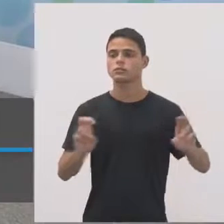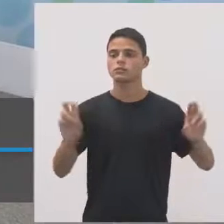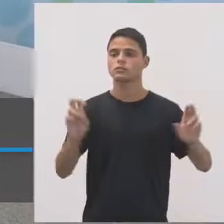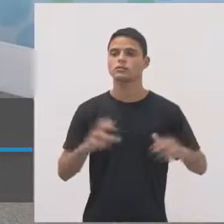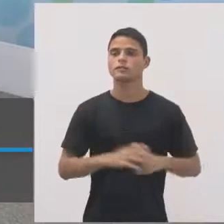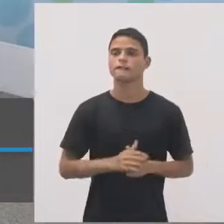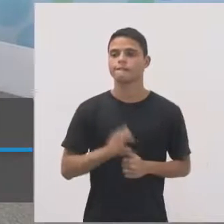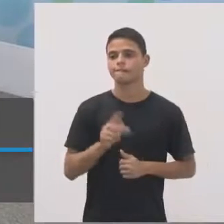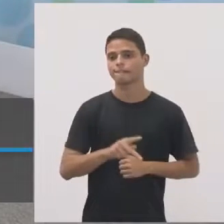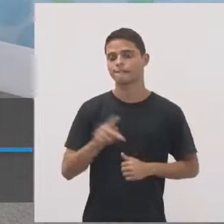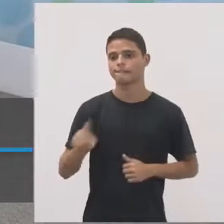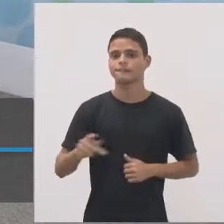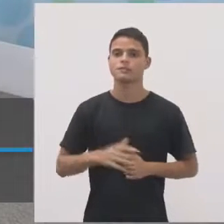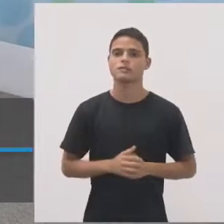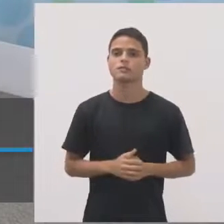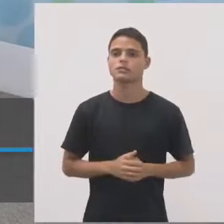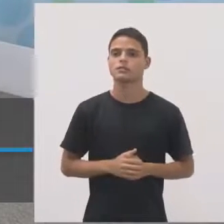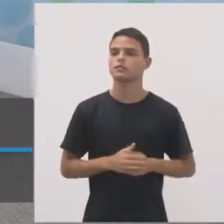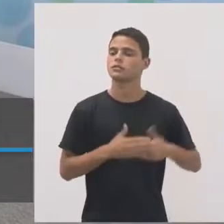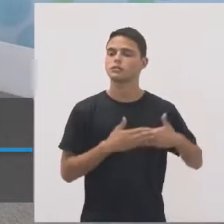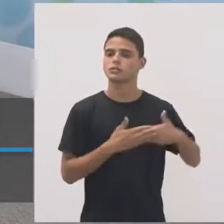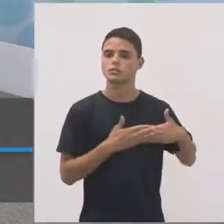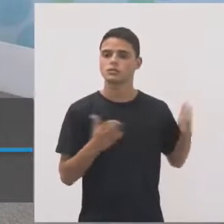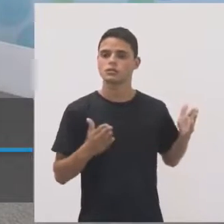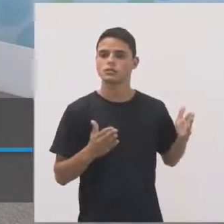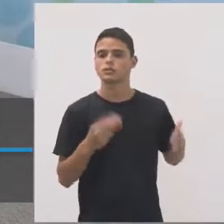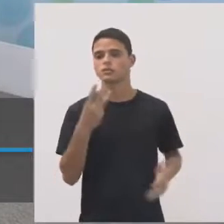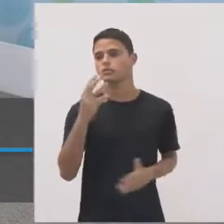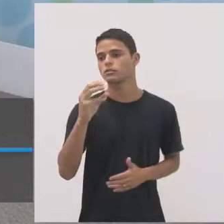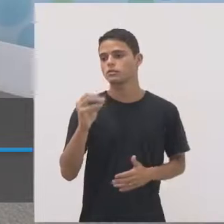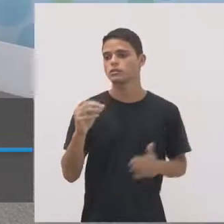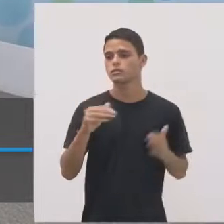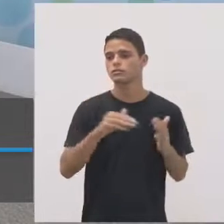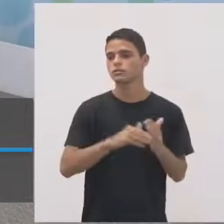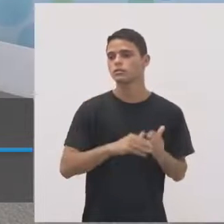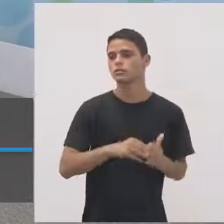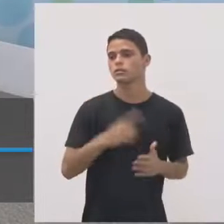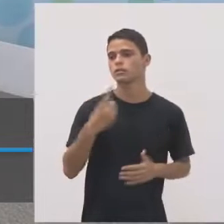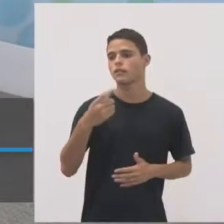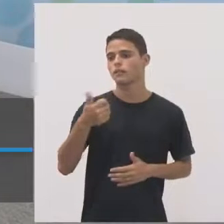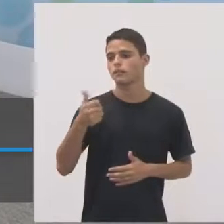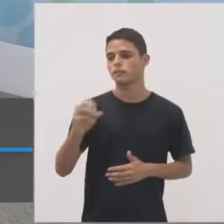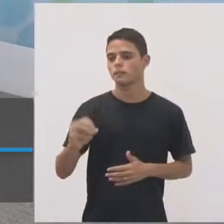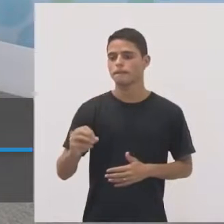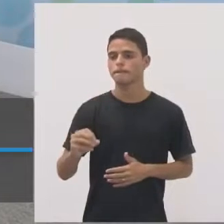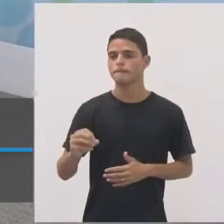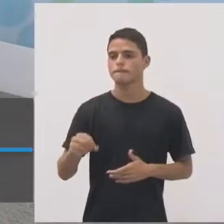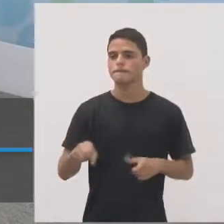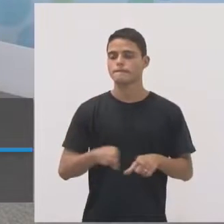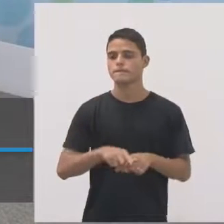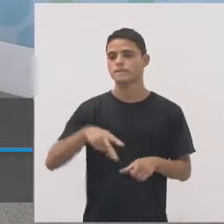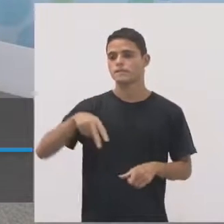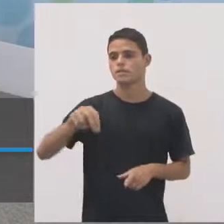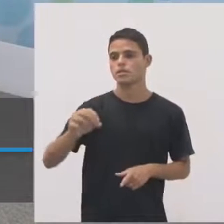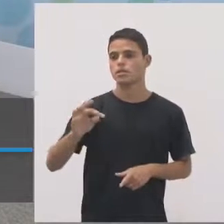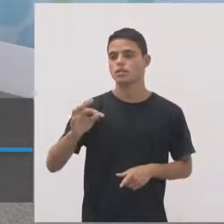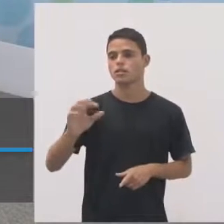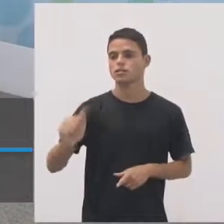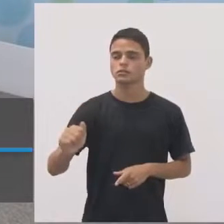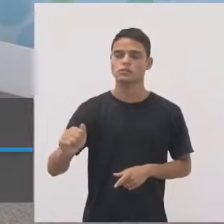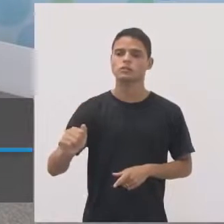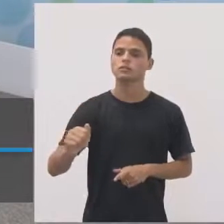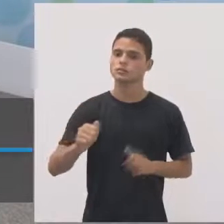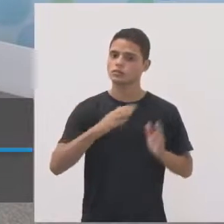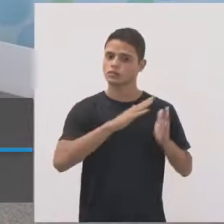computador do professor. E vai ficar aberto, se eu não me engano, até 30/10, para eles fazerem a compra e a emissão da nota fiscal. Isso. Posso estar até falando alguma